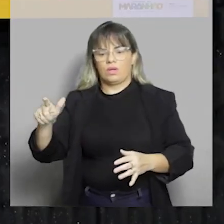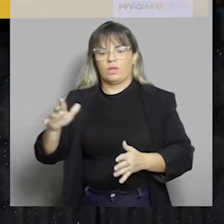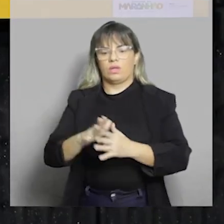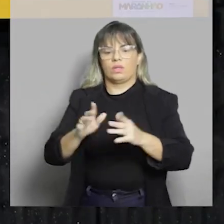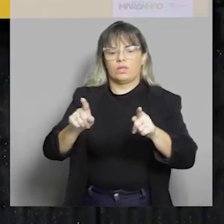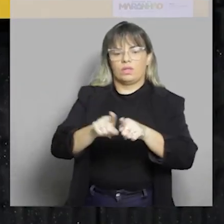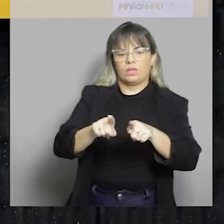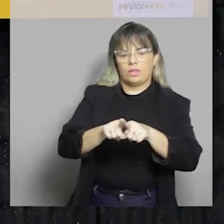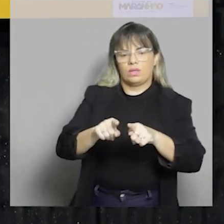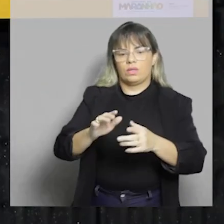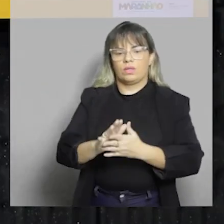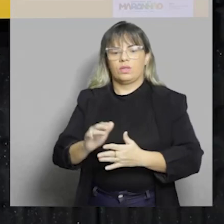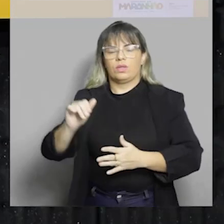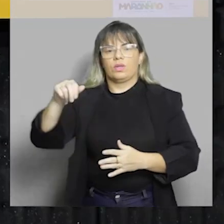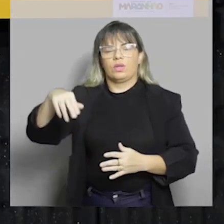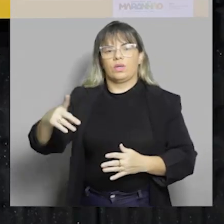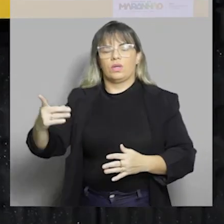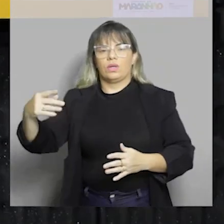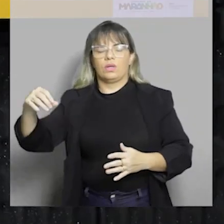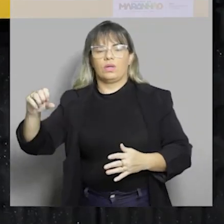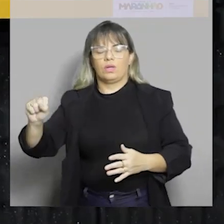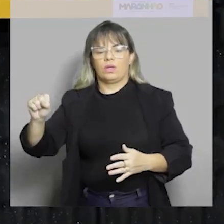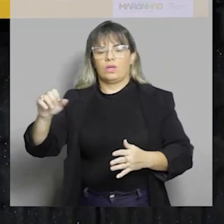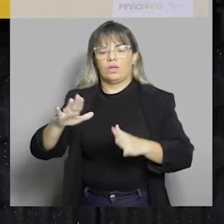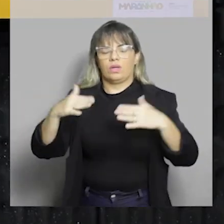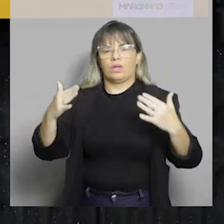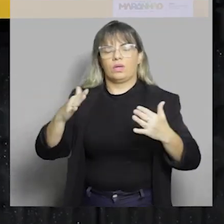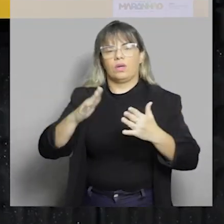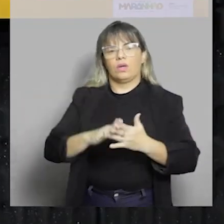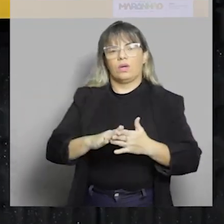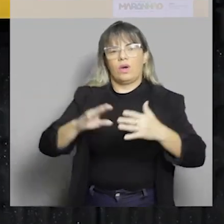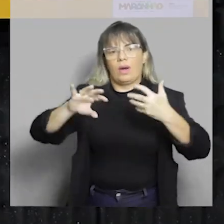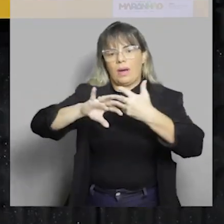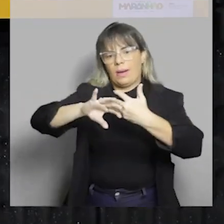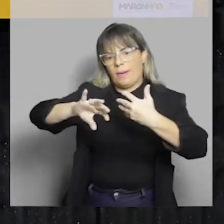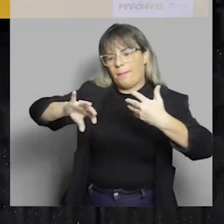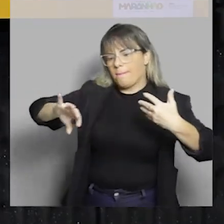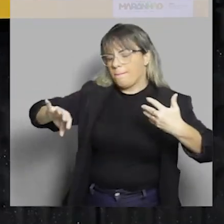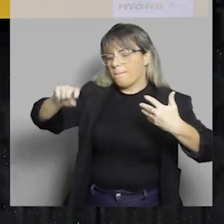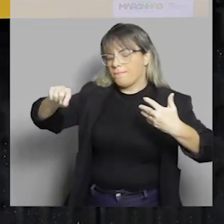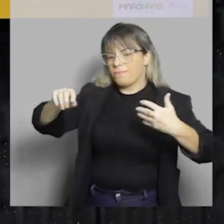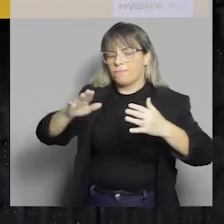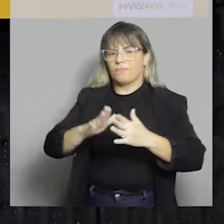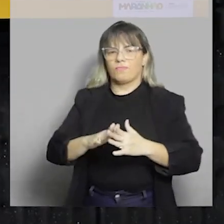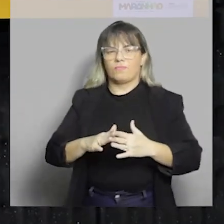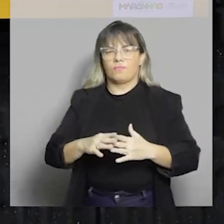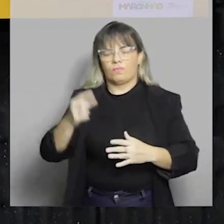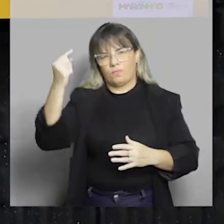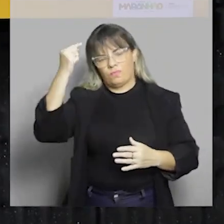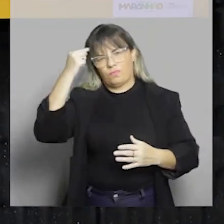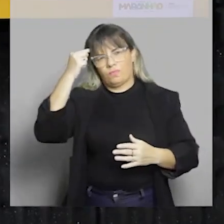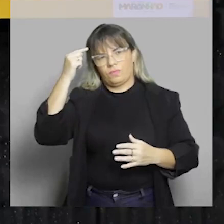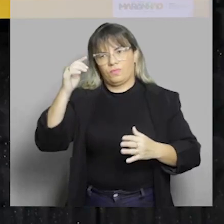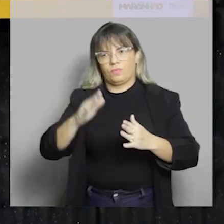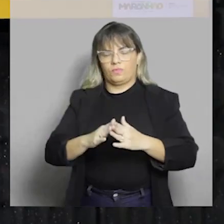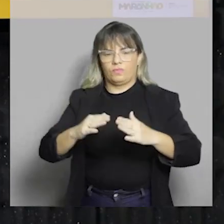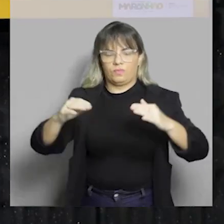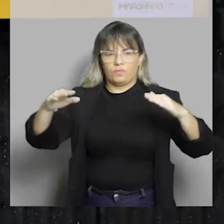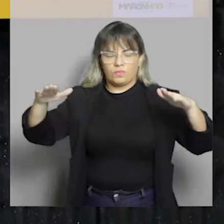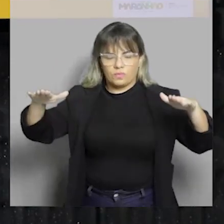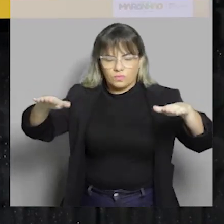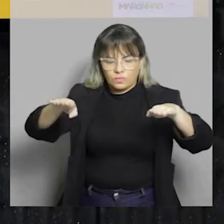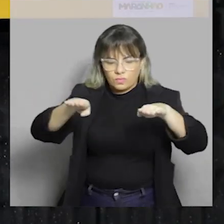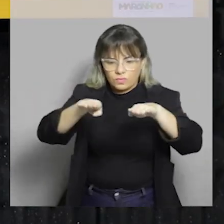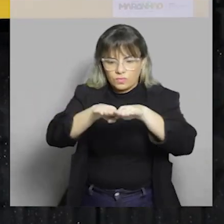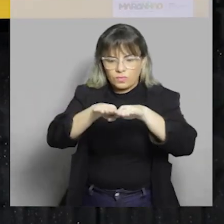Sul. Limites convergentes. Quando as placas se separam, pense pelo português. Convergentes, quando elas